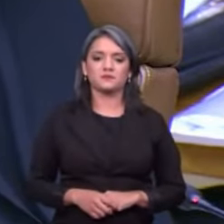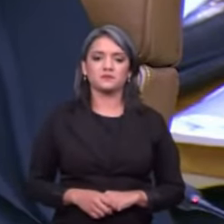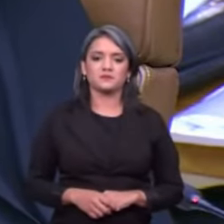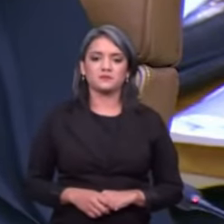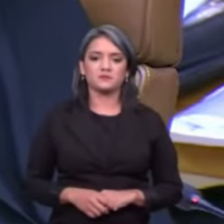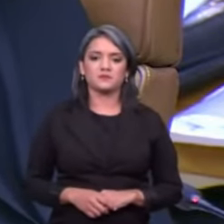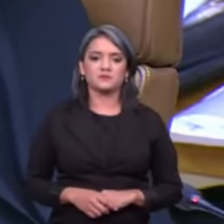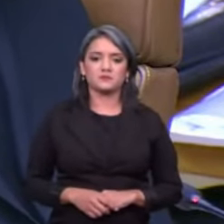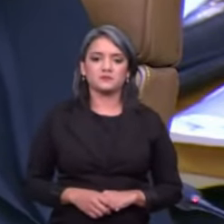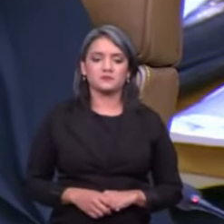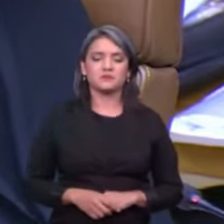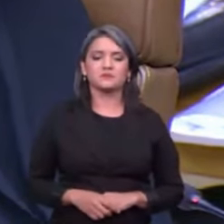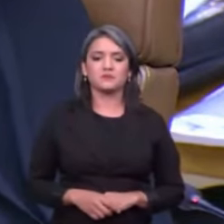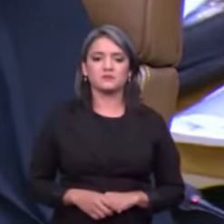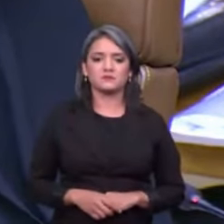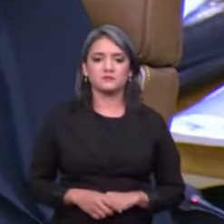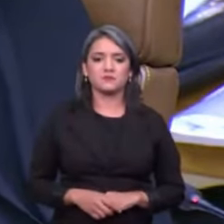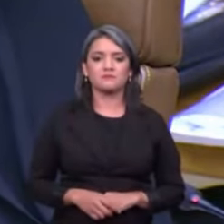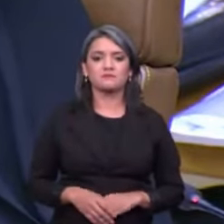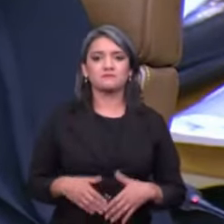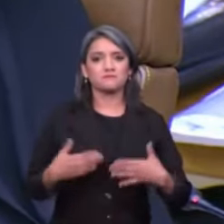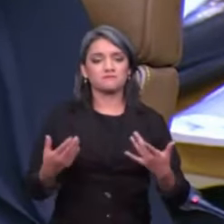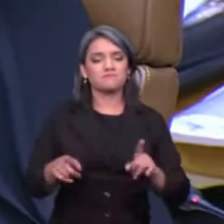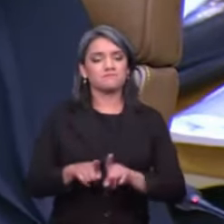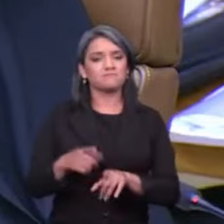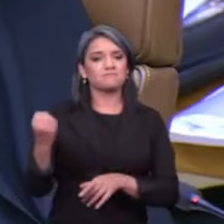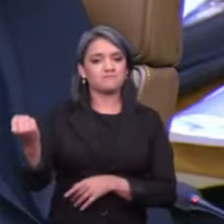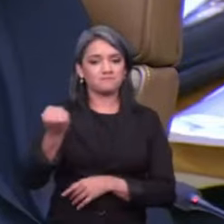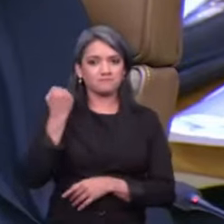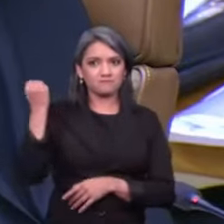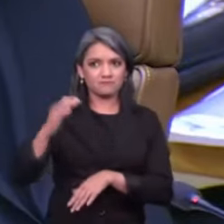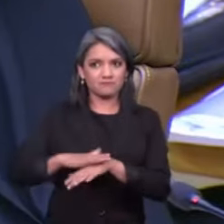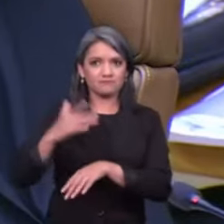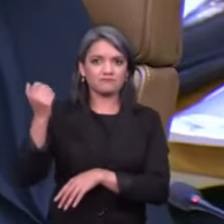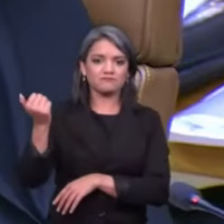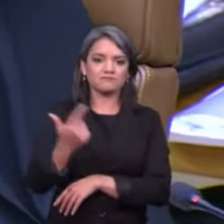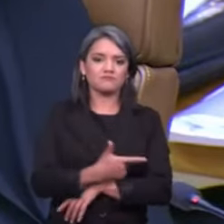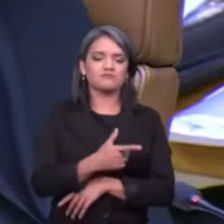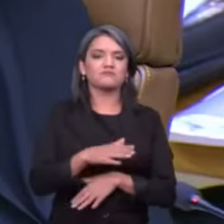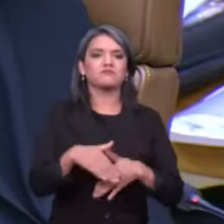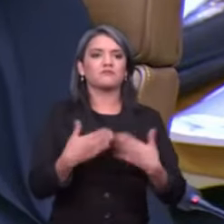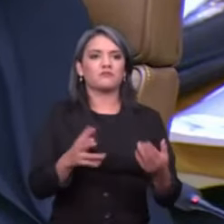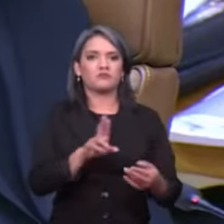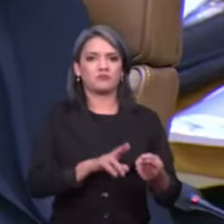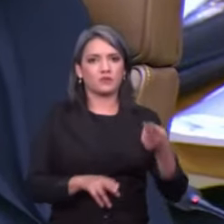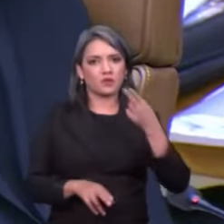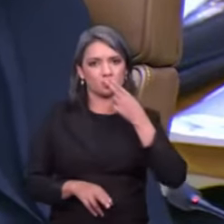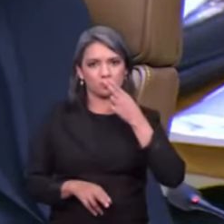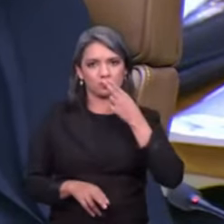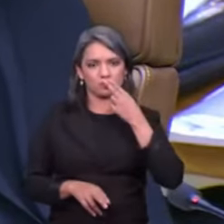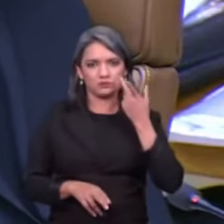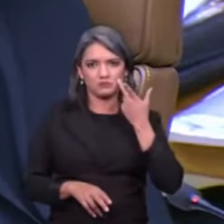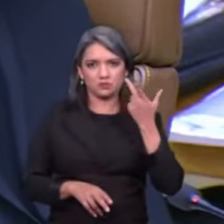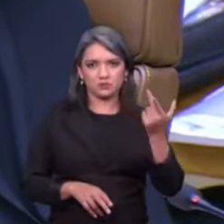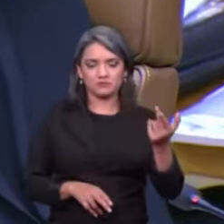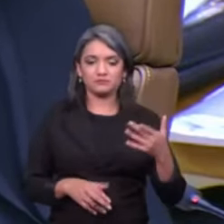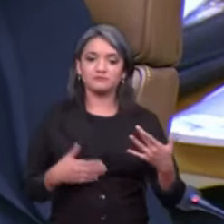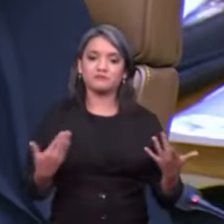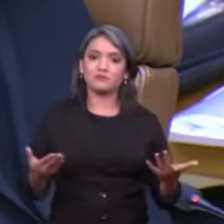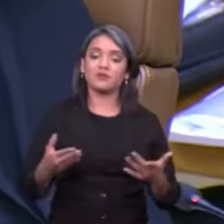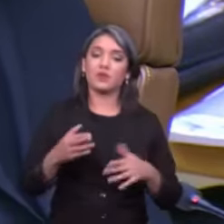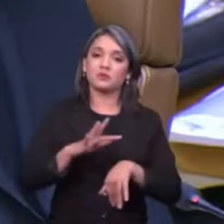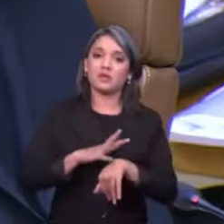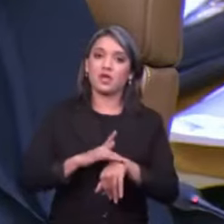Mozafarian, 2016. Sendo até mais grave do que aquelas decorrentes do uso de cigarro e tabaco. Para além das doenças